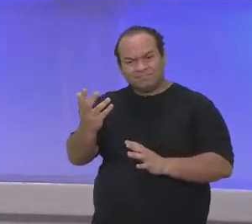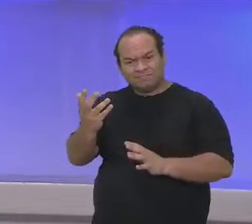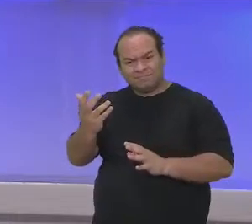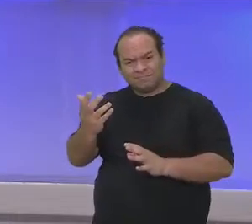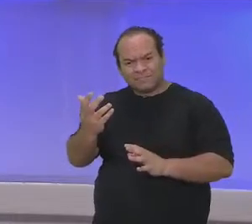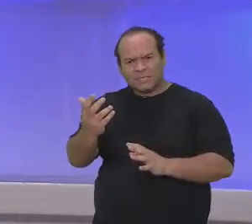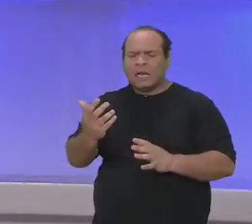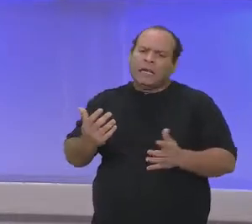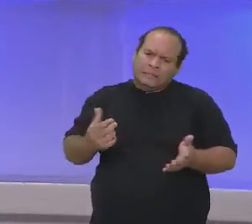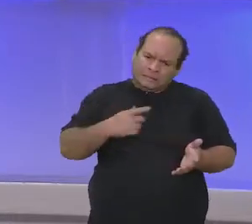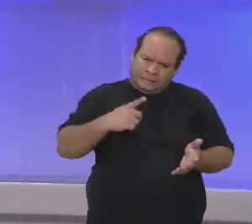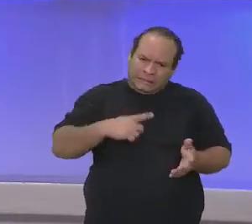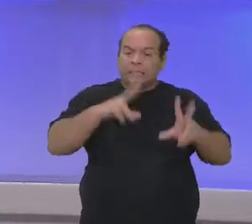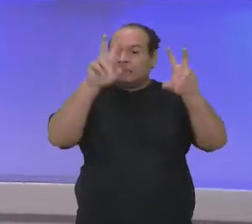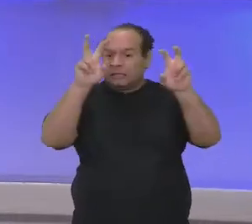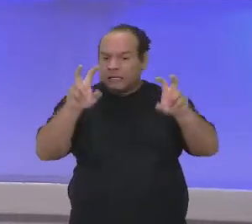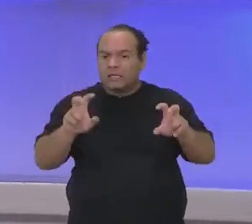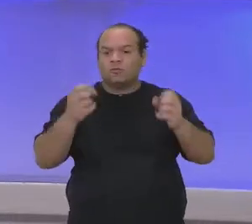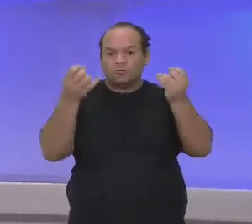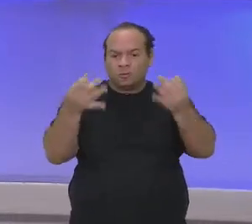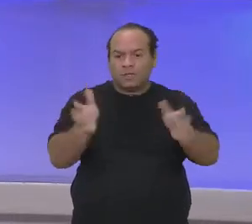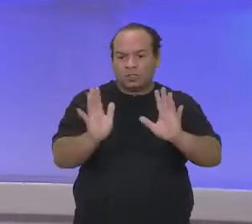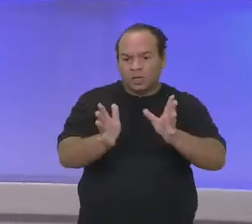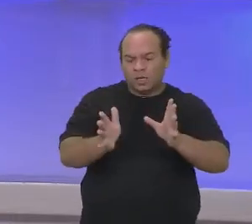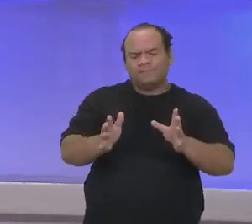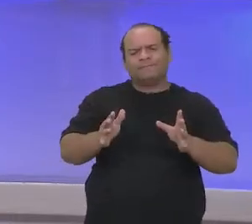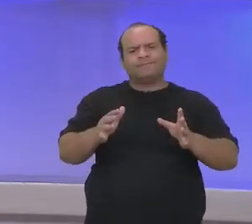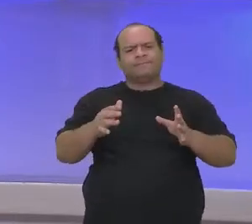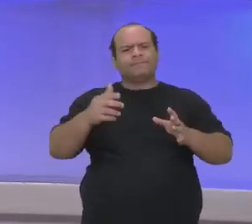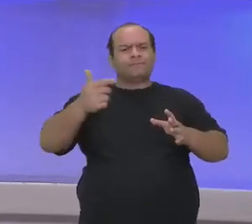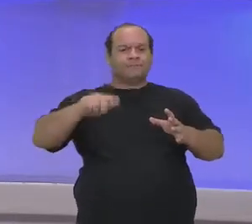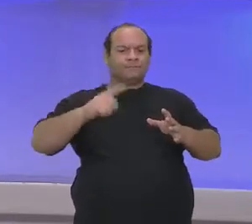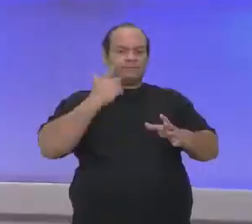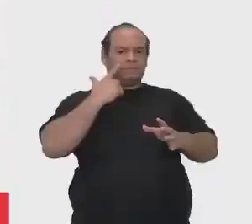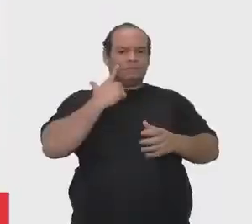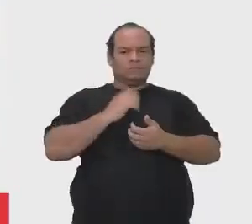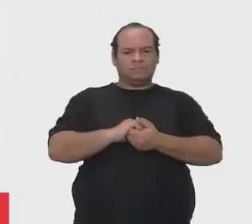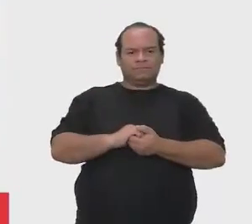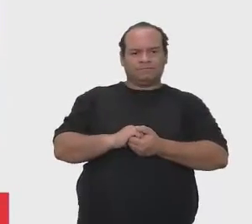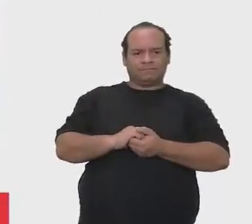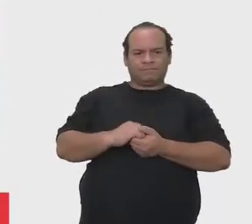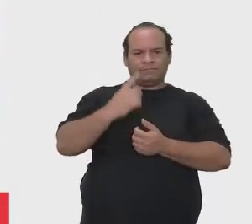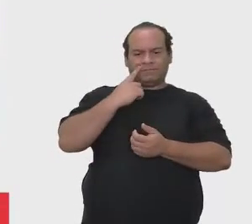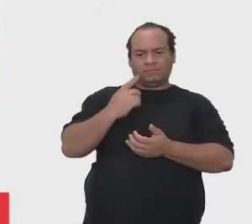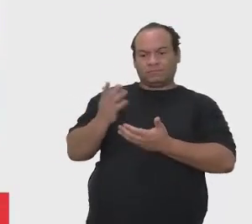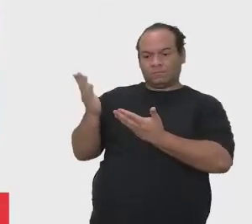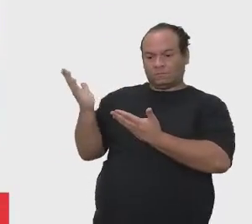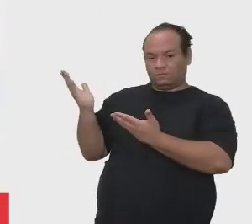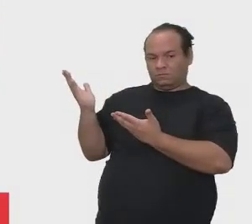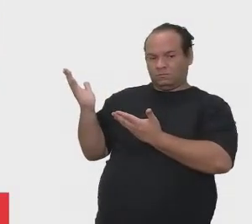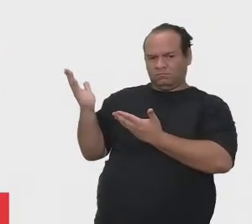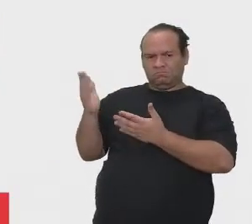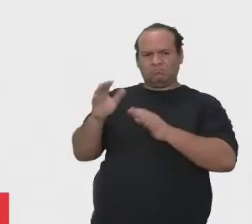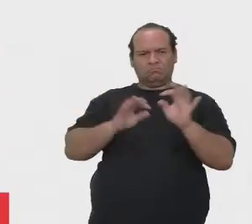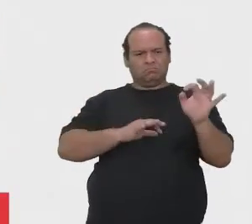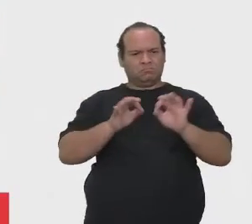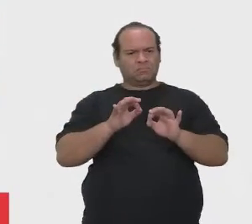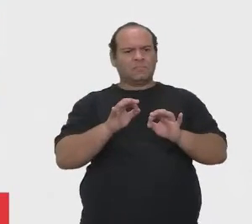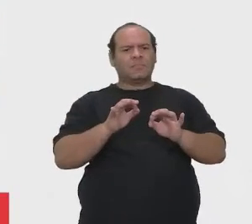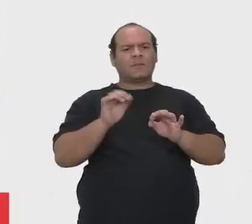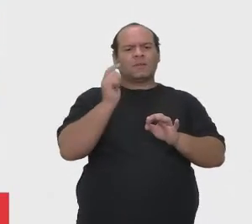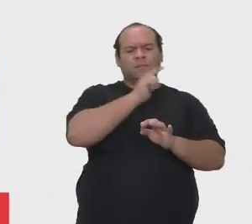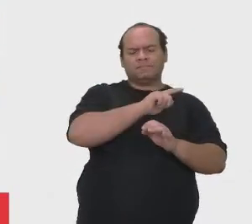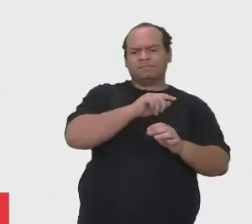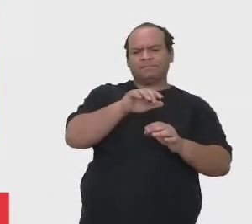tange, na verdade, né, todos esses temas que eu vou mostrar para vocês aqui, que é conservação da biodiversidade, resíduos